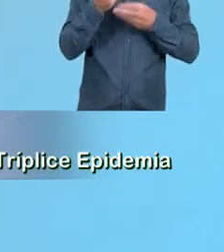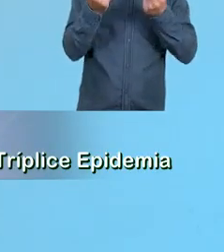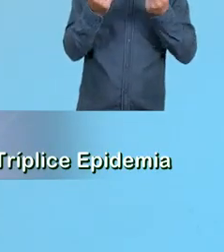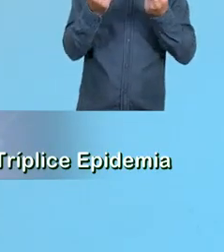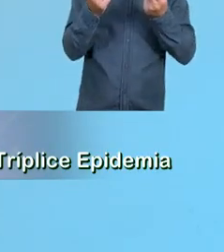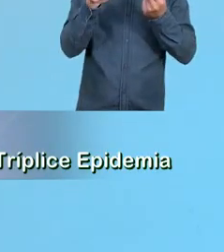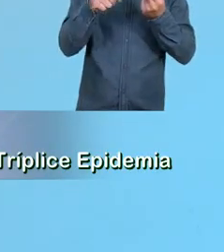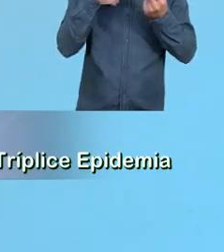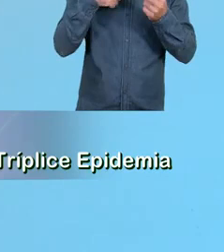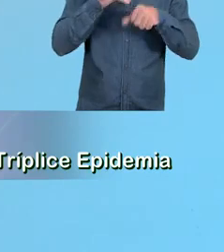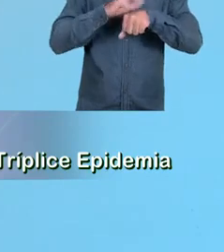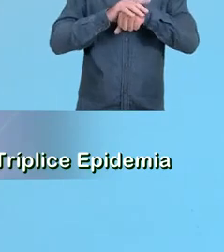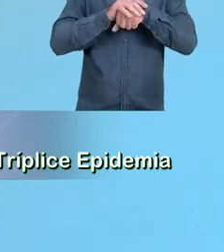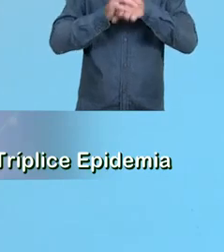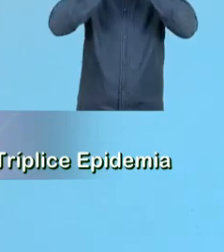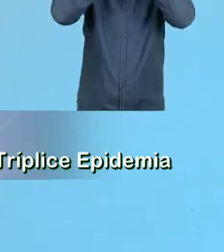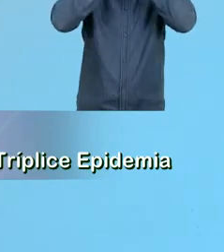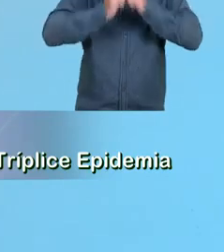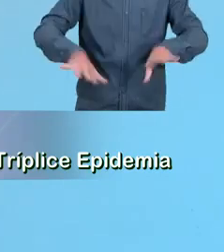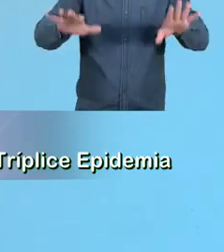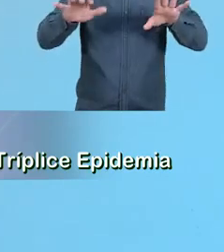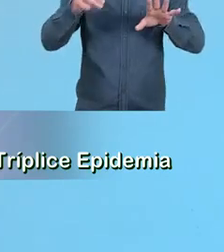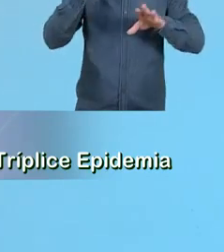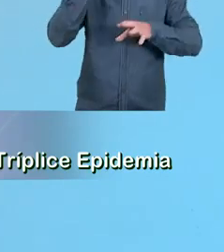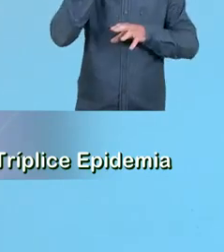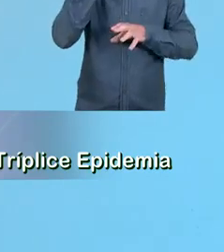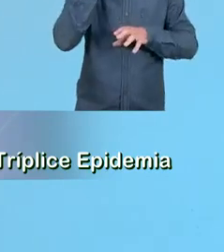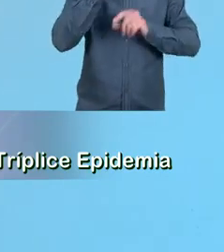essas epidemias que nós estamos